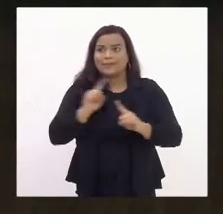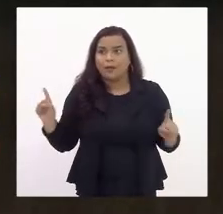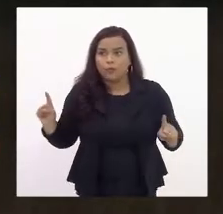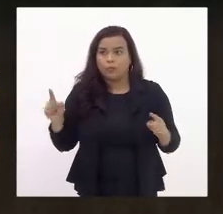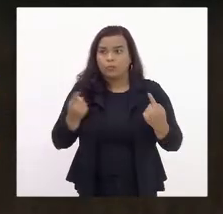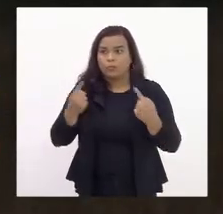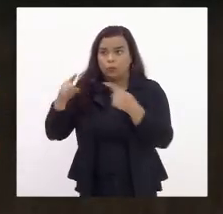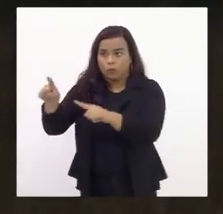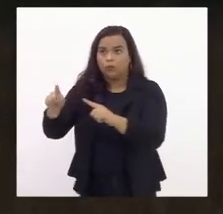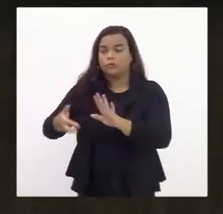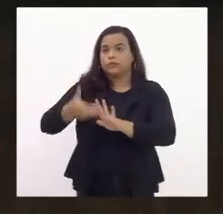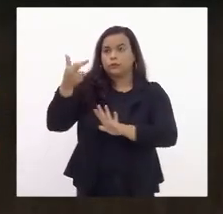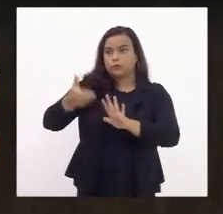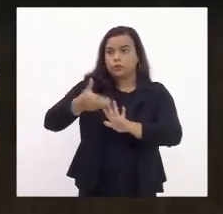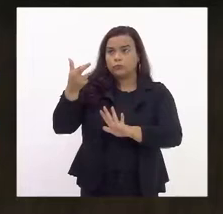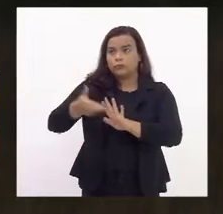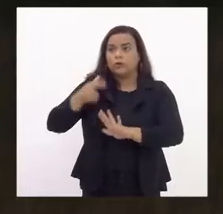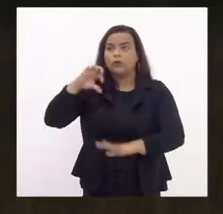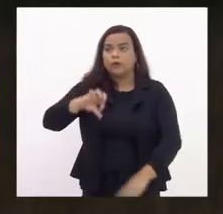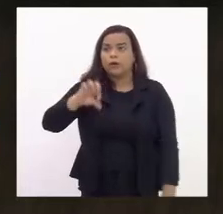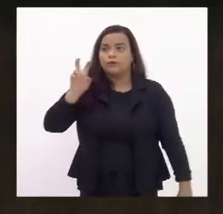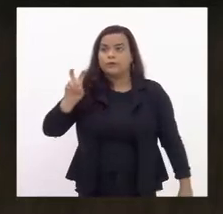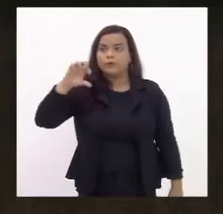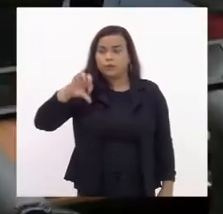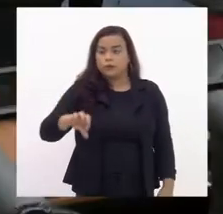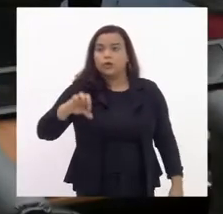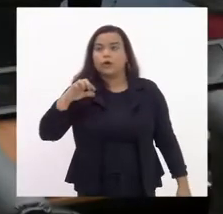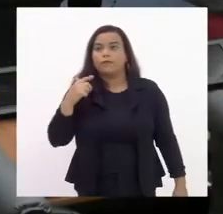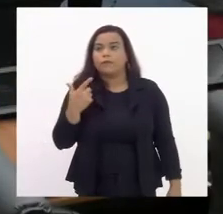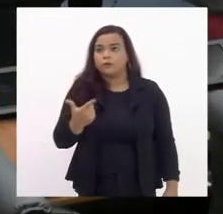ao projeto de resolução 959 de 2022.